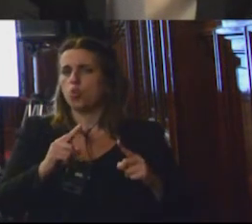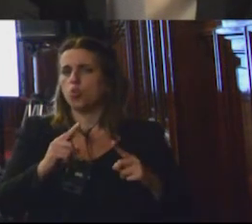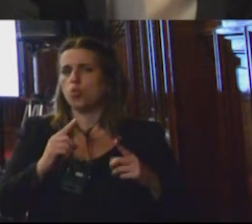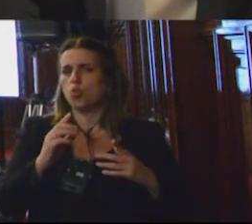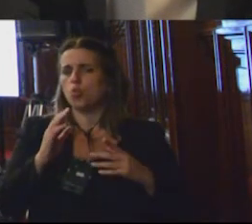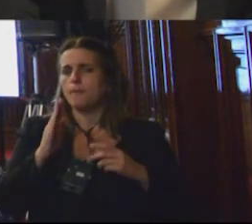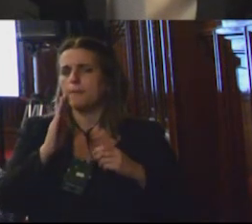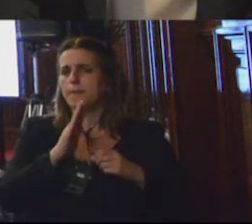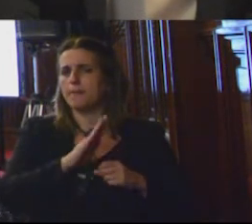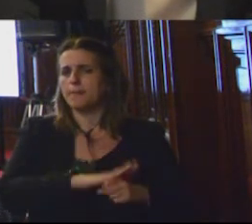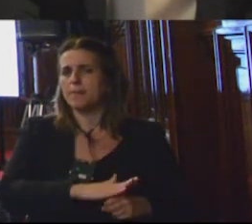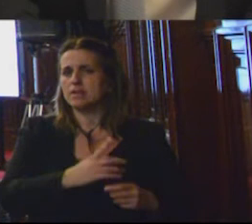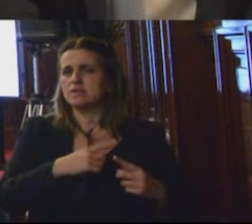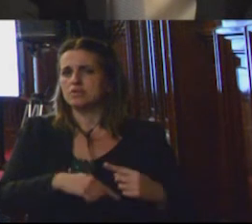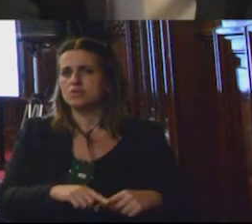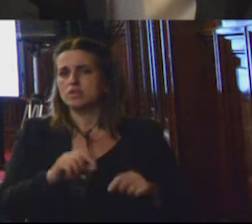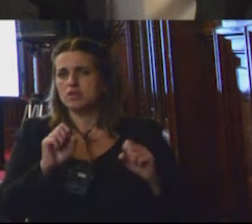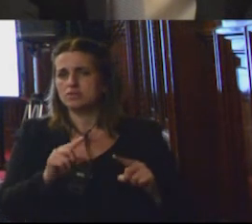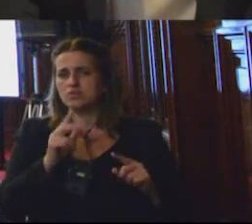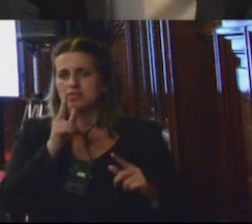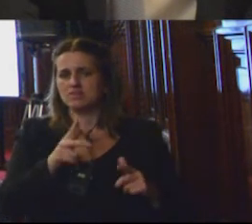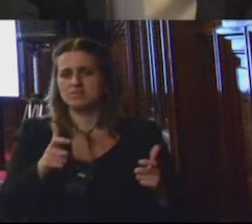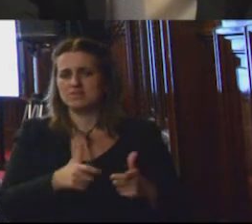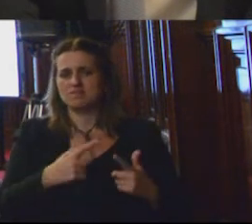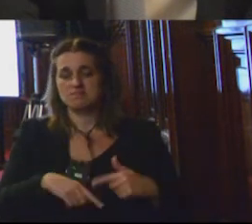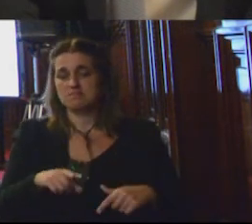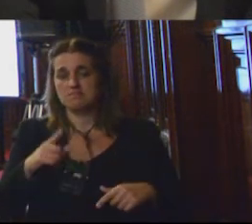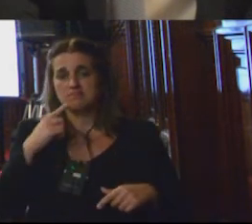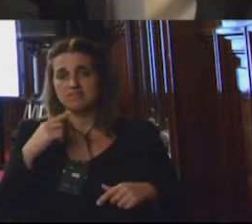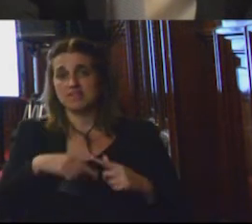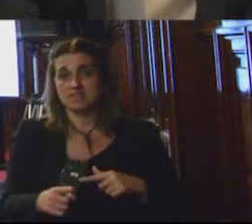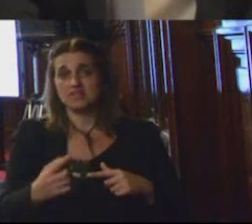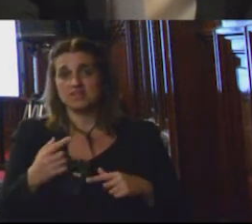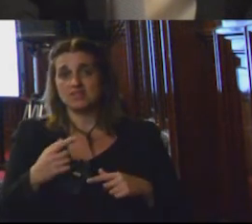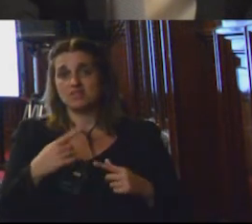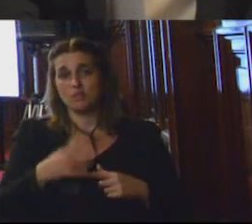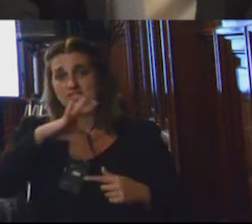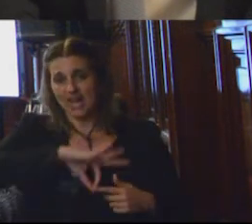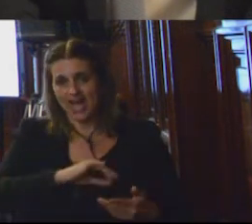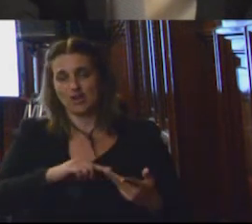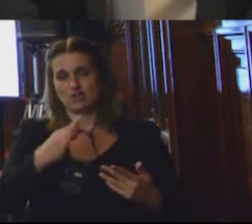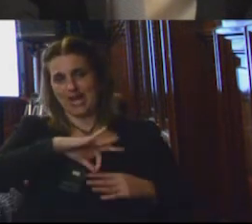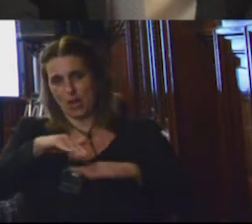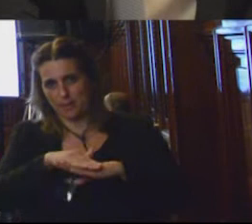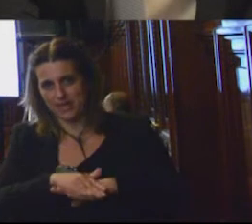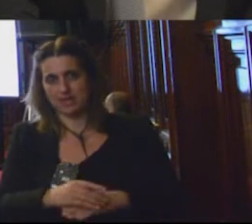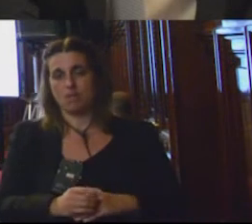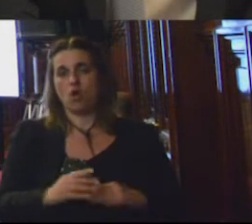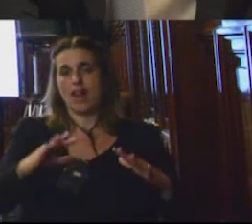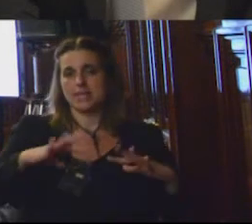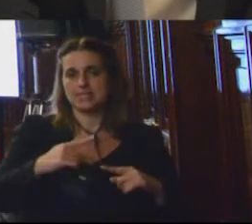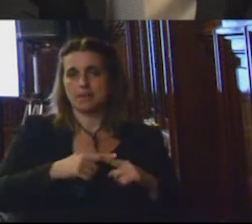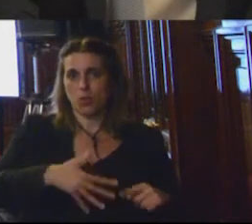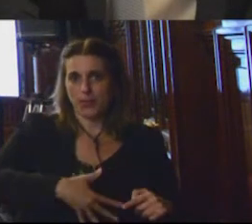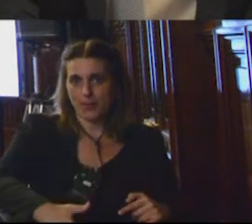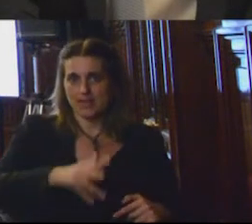incisos salvaguardam direitos como FGTS, 13º salário, salário mínimo, licença maternidade, duração das